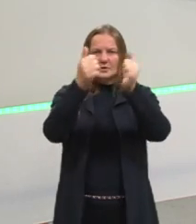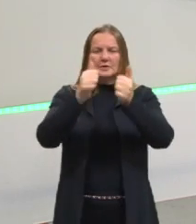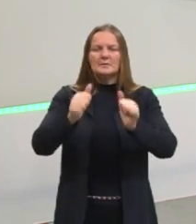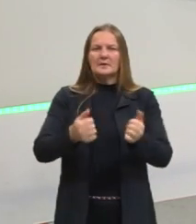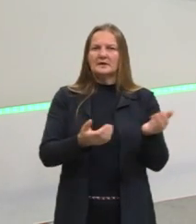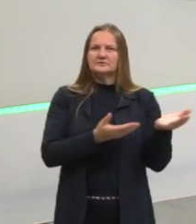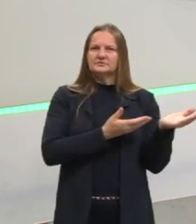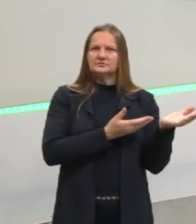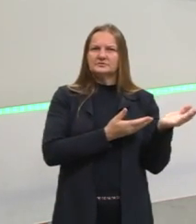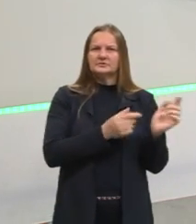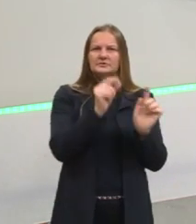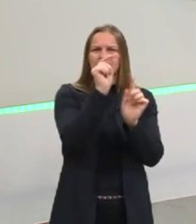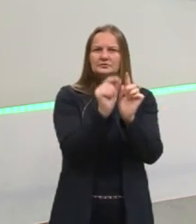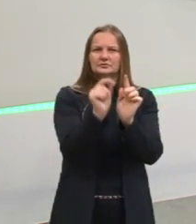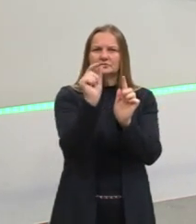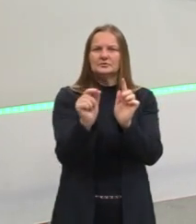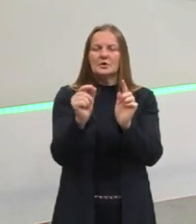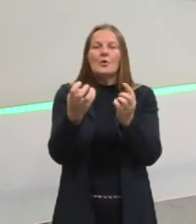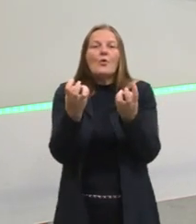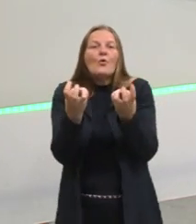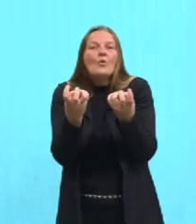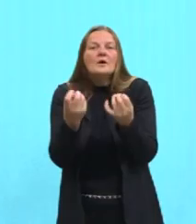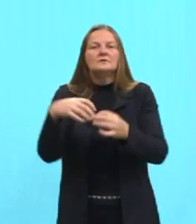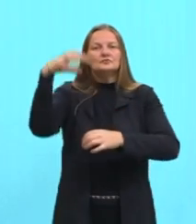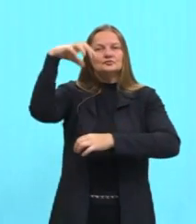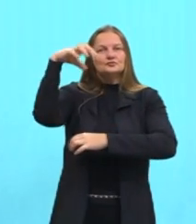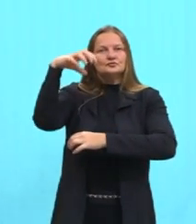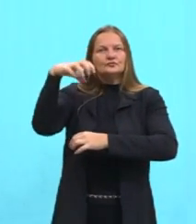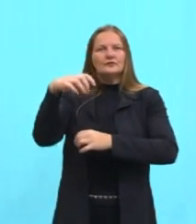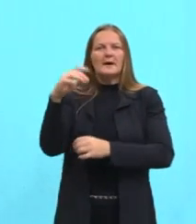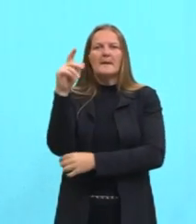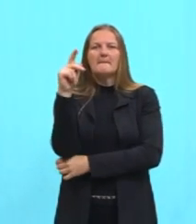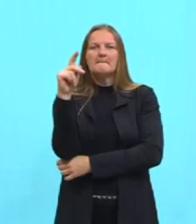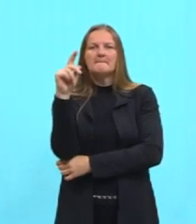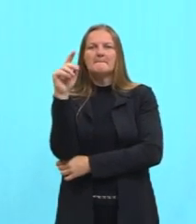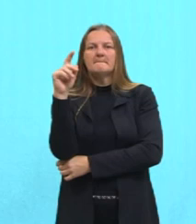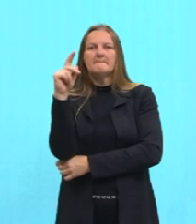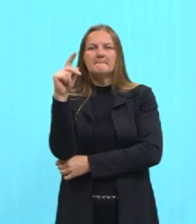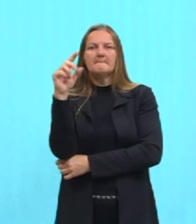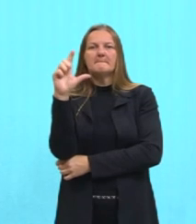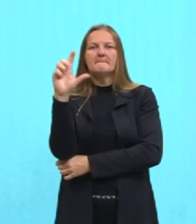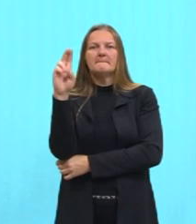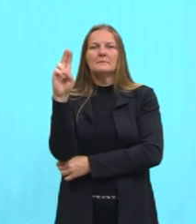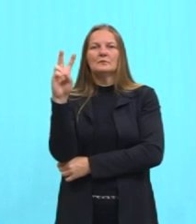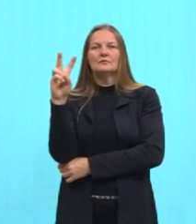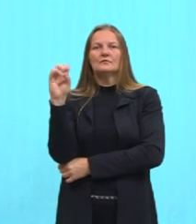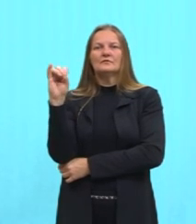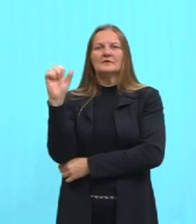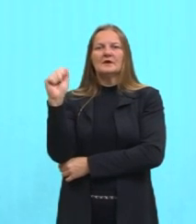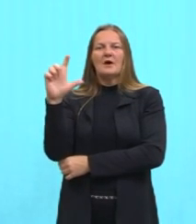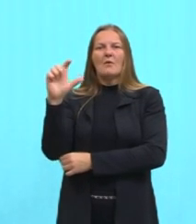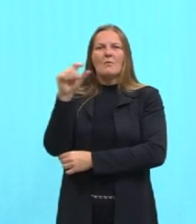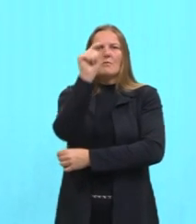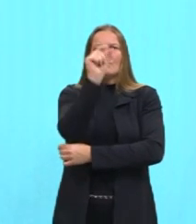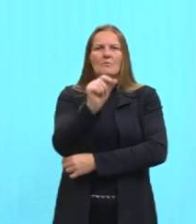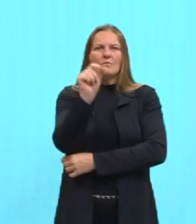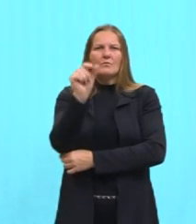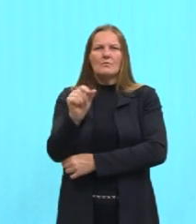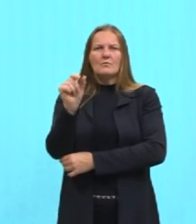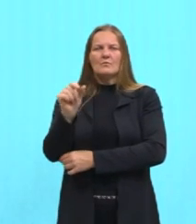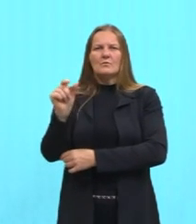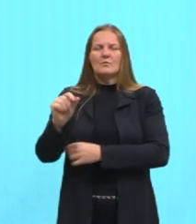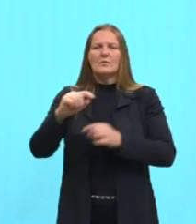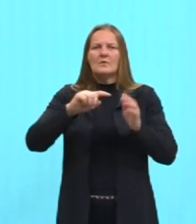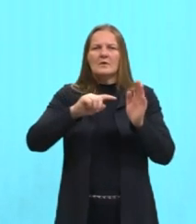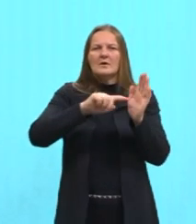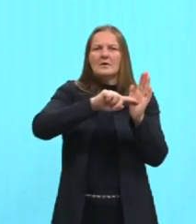representam a pluviosidade se quer dizer a quantidade de chuva que nós temos um mês e depois nós temos uma linha essa